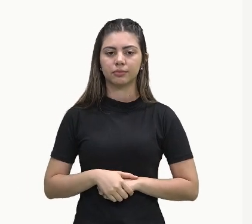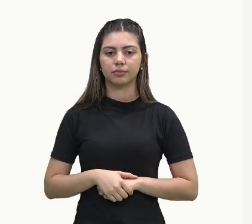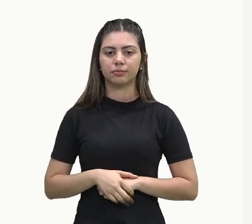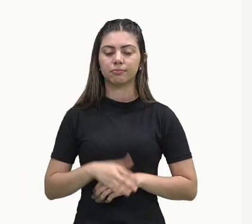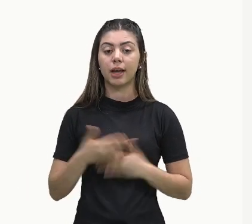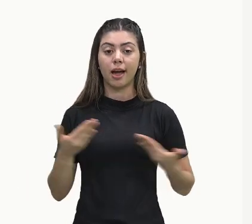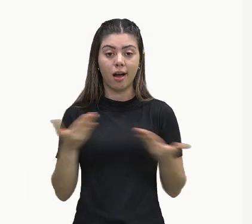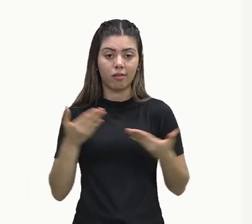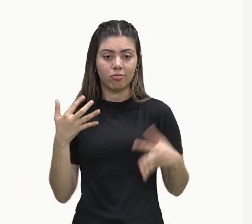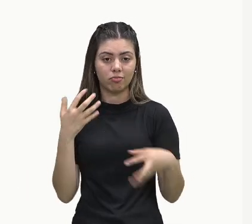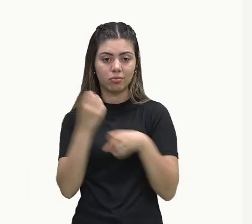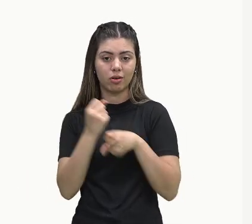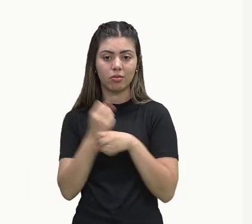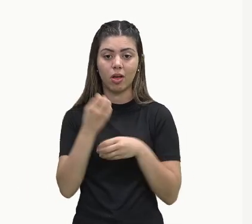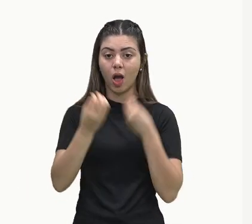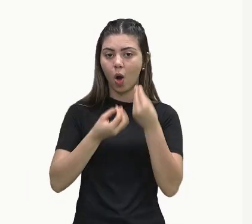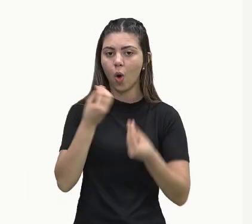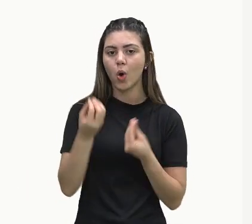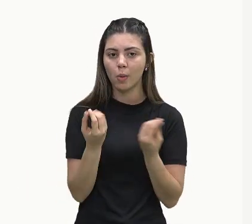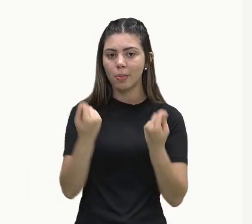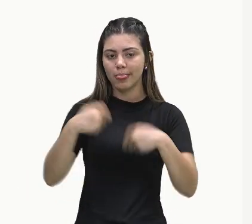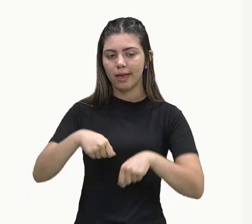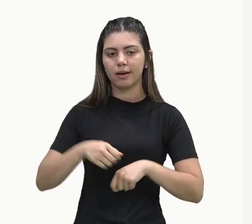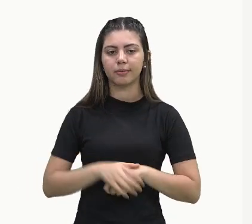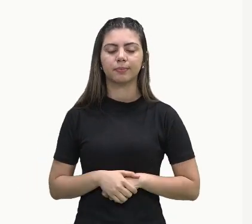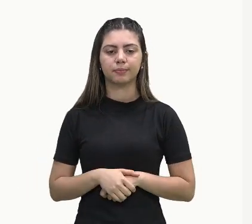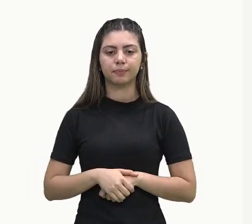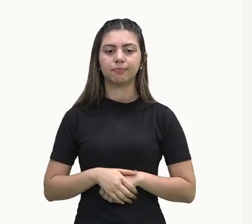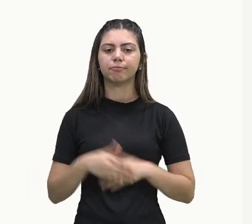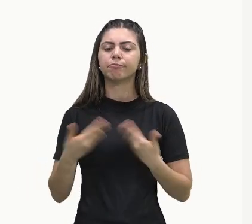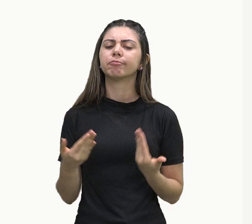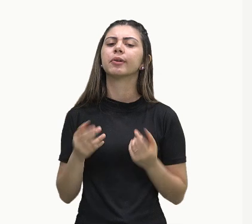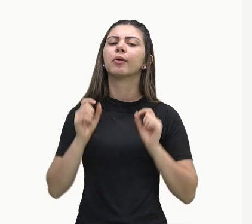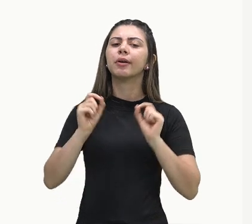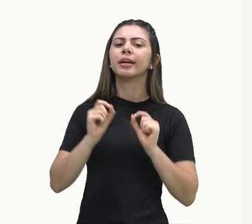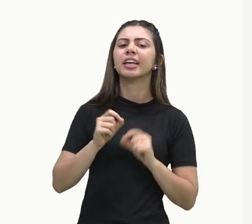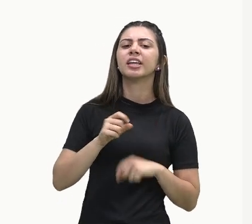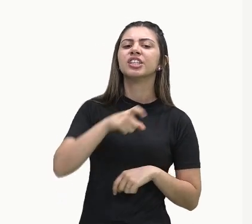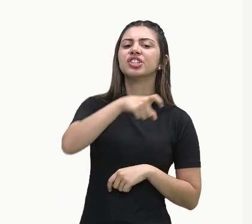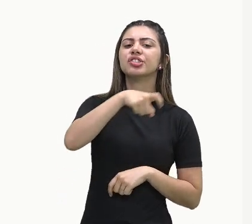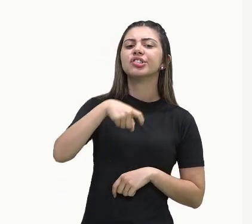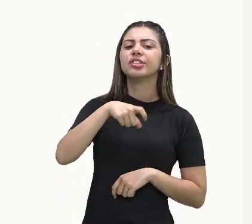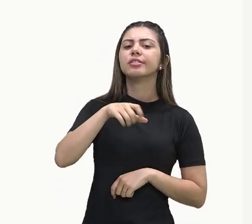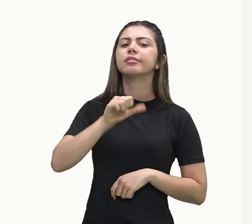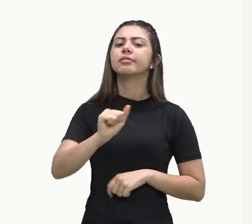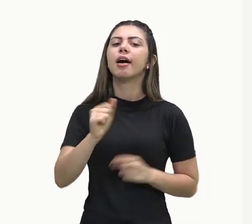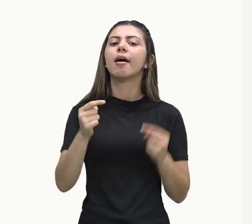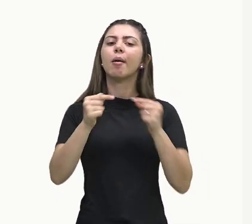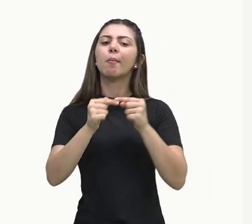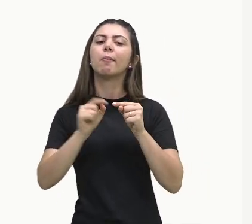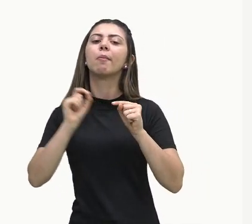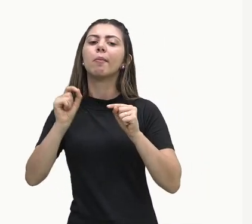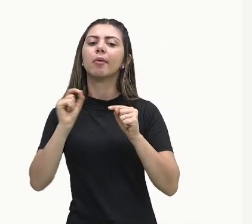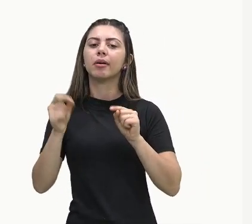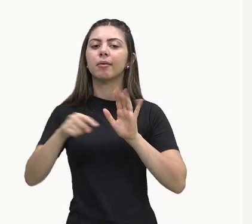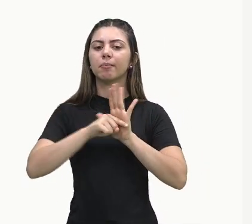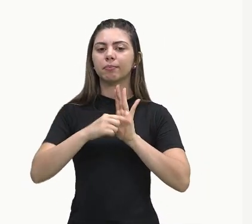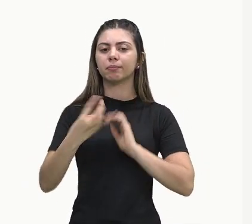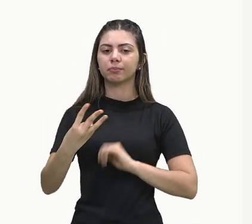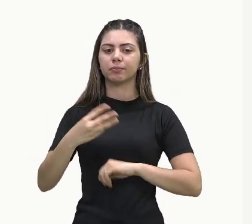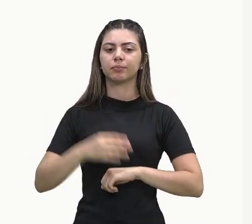aí vamos calcular aqui as coordenadas do Baricentro Então quem é xa né Começando